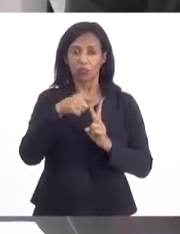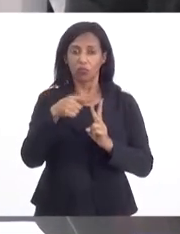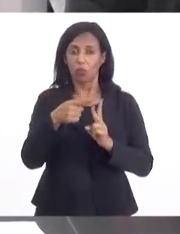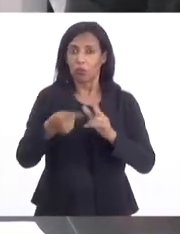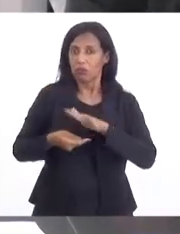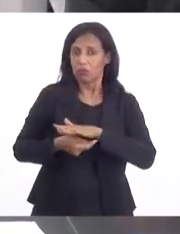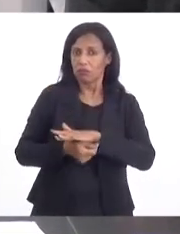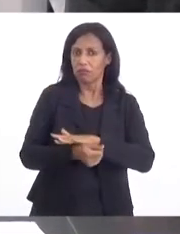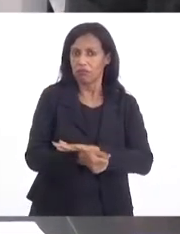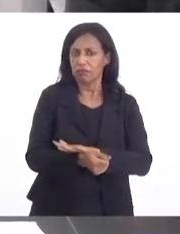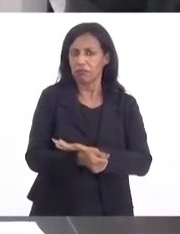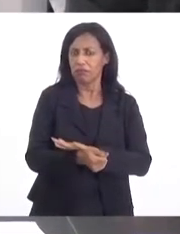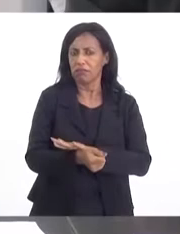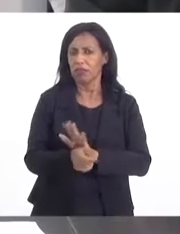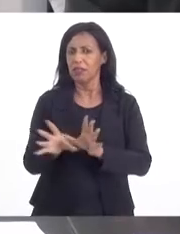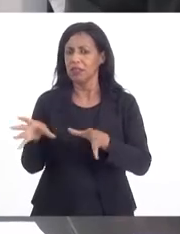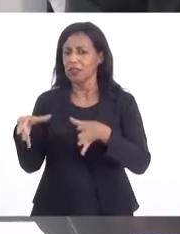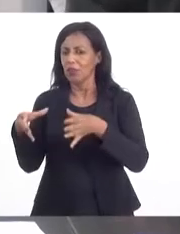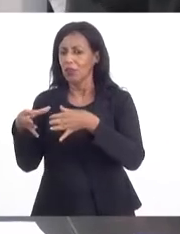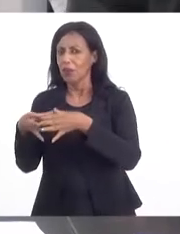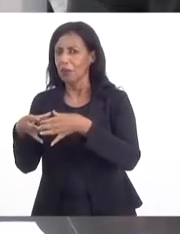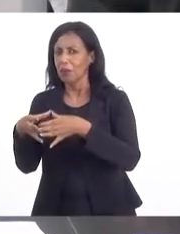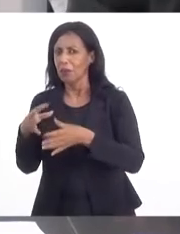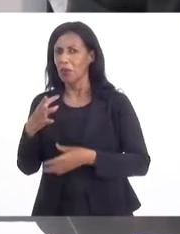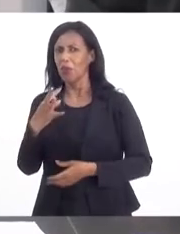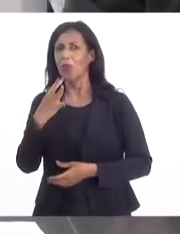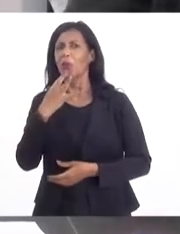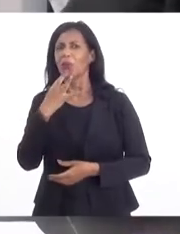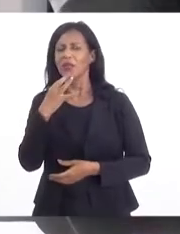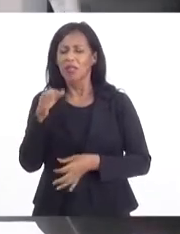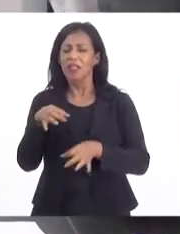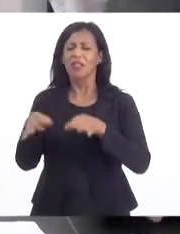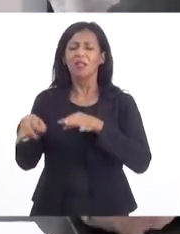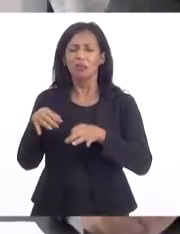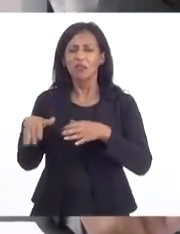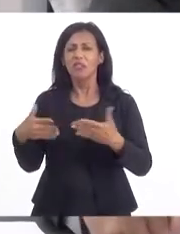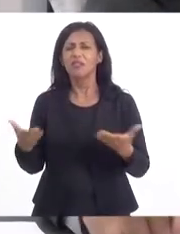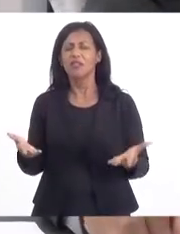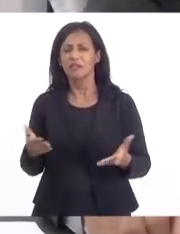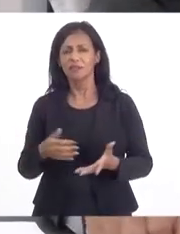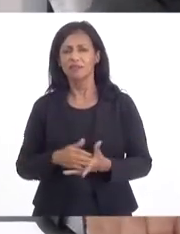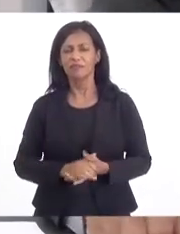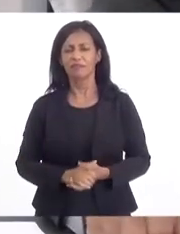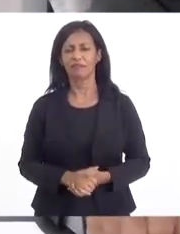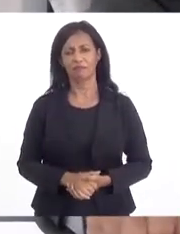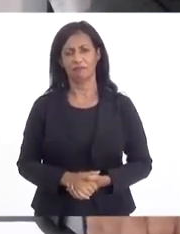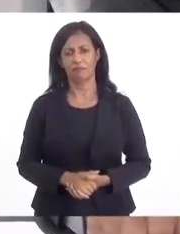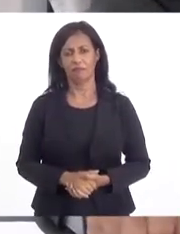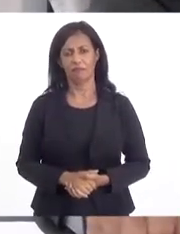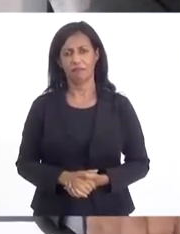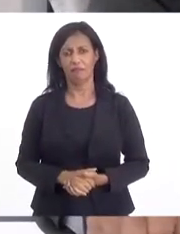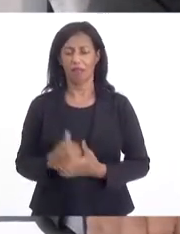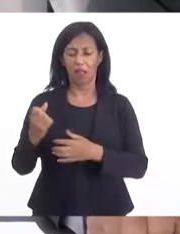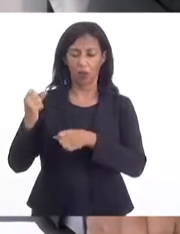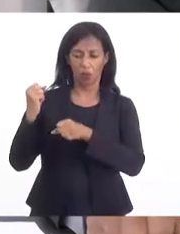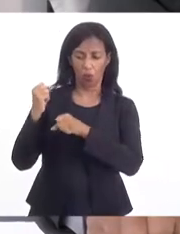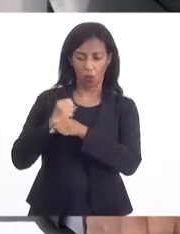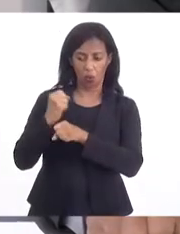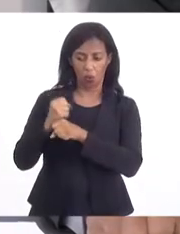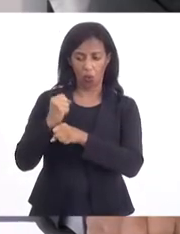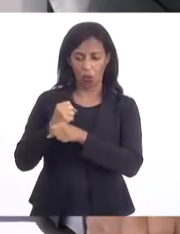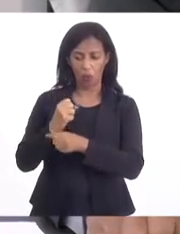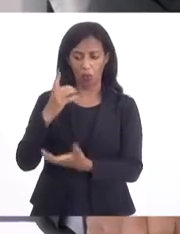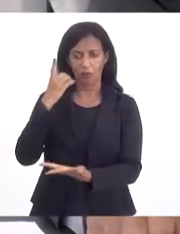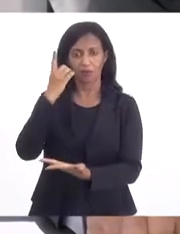investimentos que essa comissão precisa conhecer. Que projeto é esse? Né? A construção, deputado